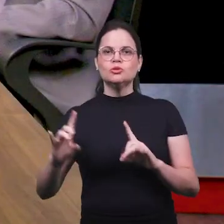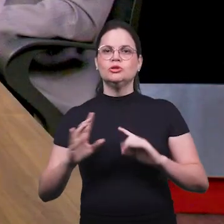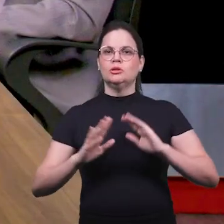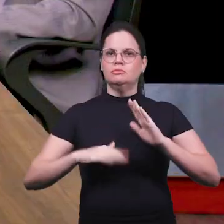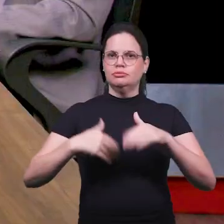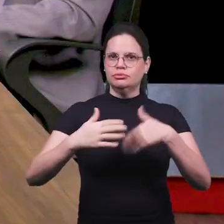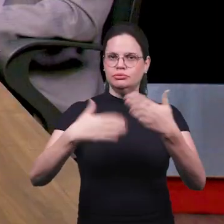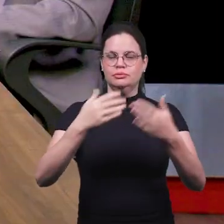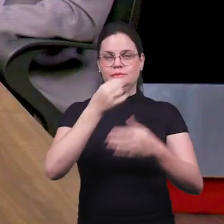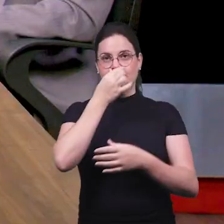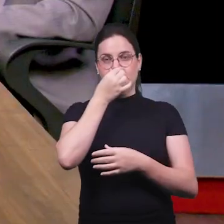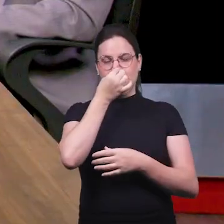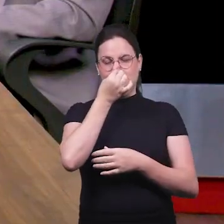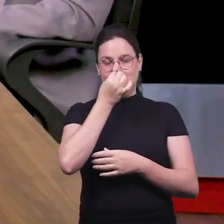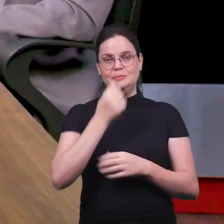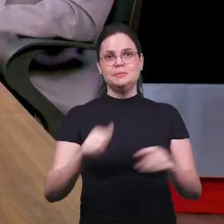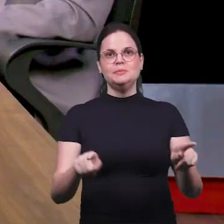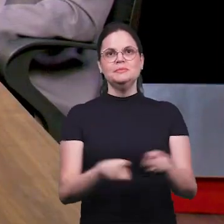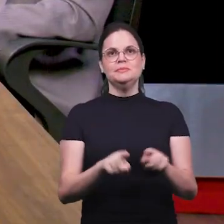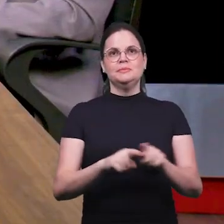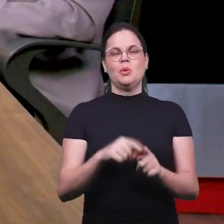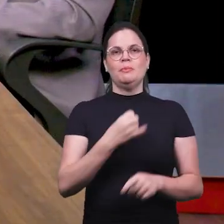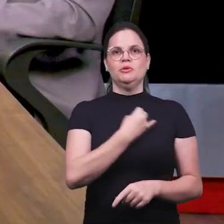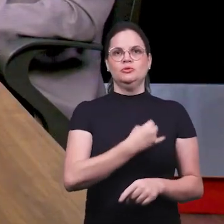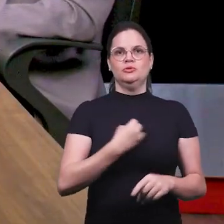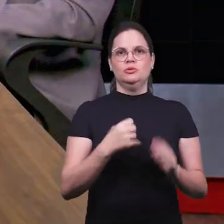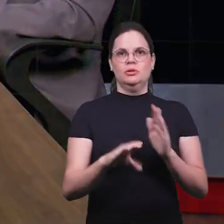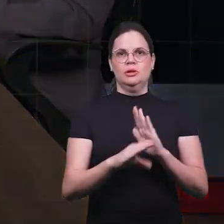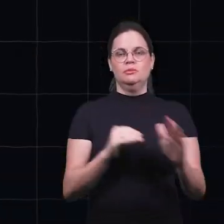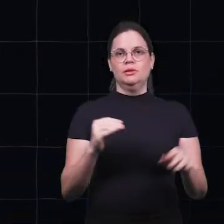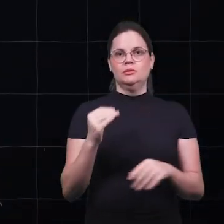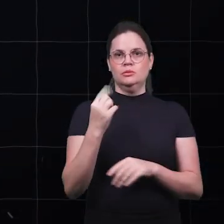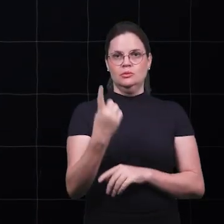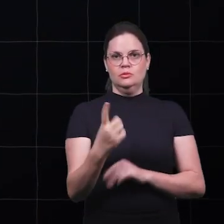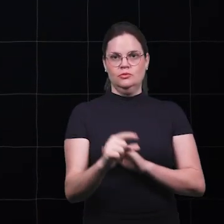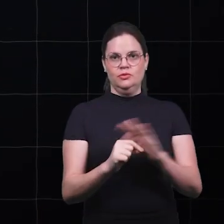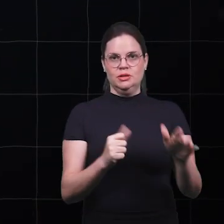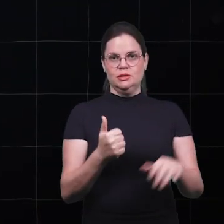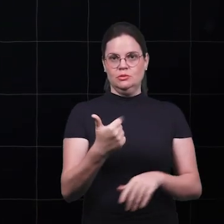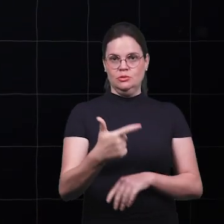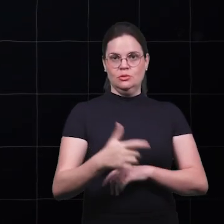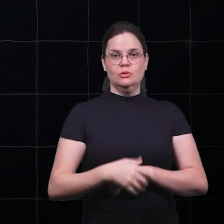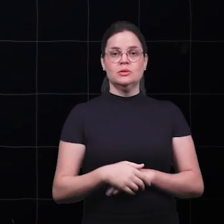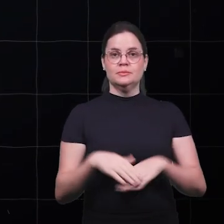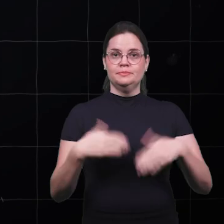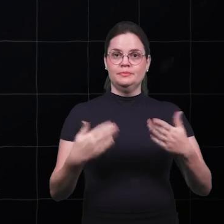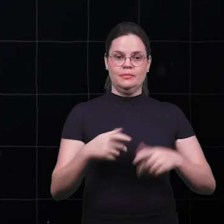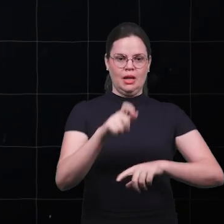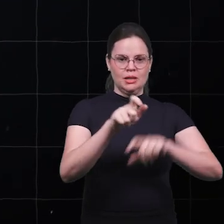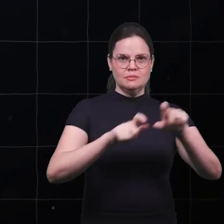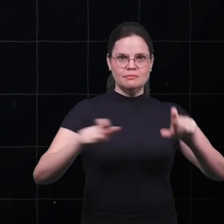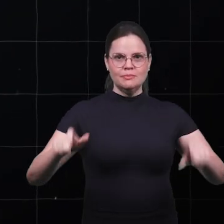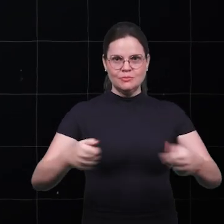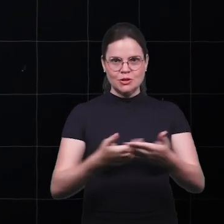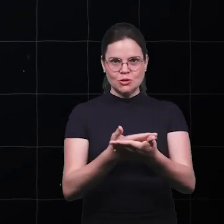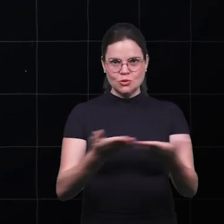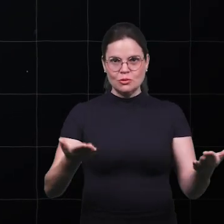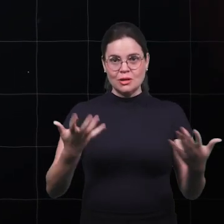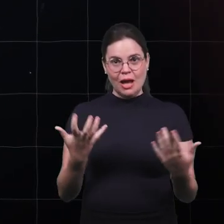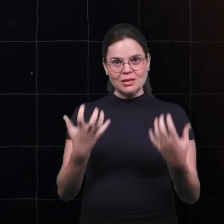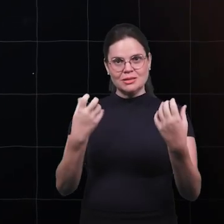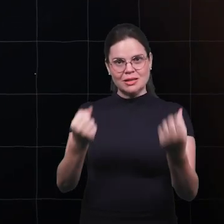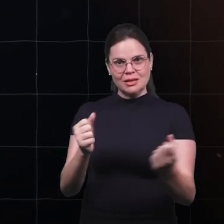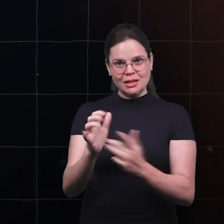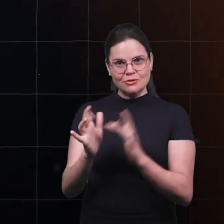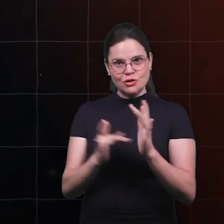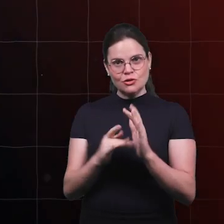né? O texto, né, de João, capítulo 1, verso 12, vai dizer: mas a todos quantos o receberam, deu-lhes o poder de serem